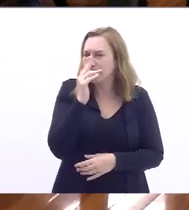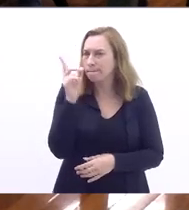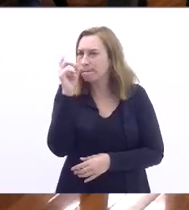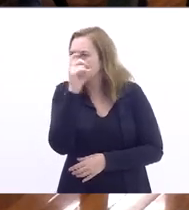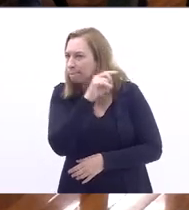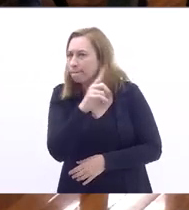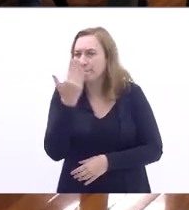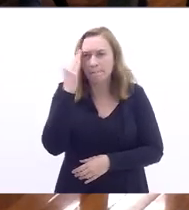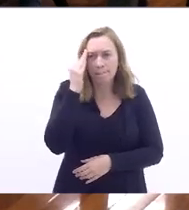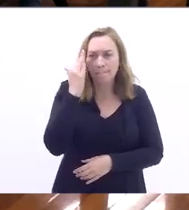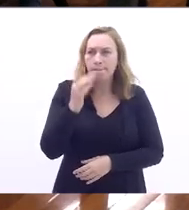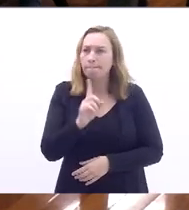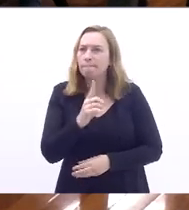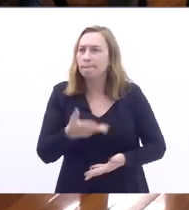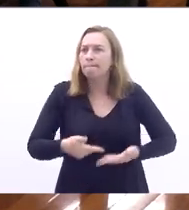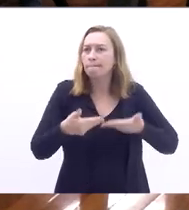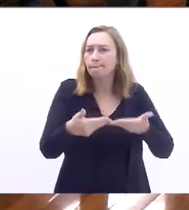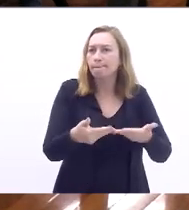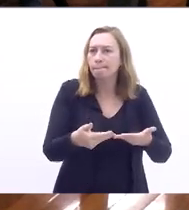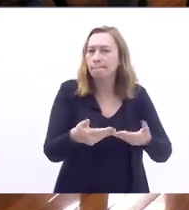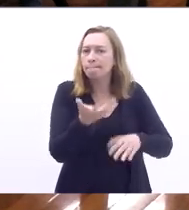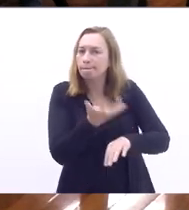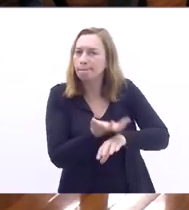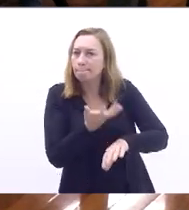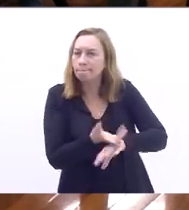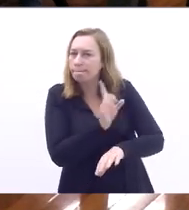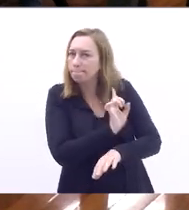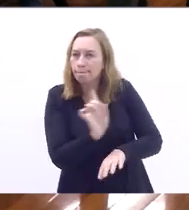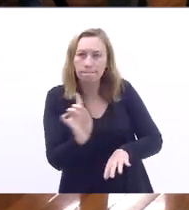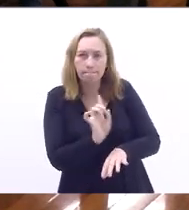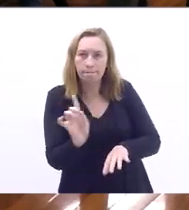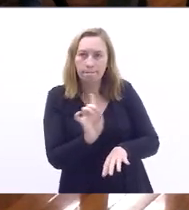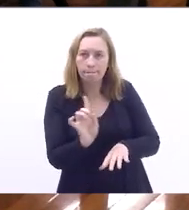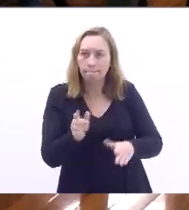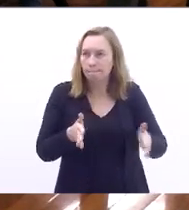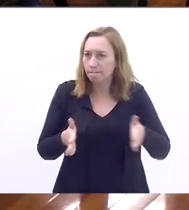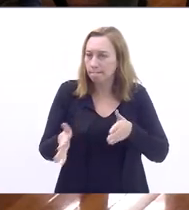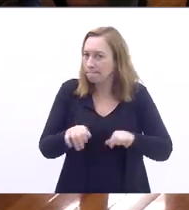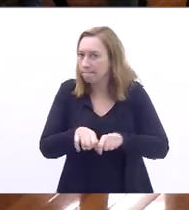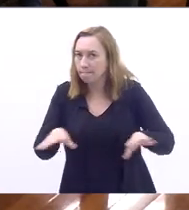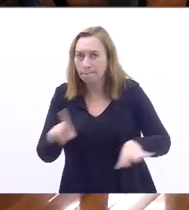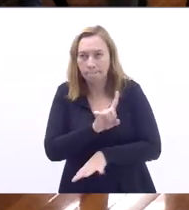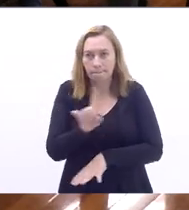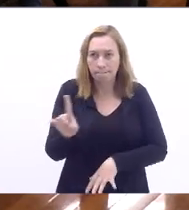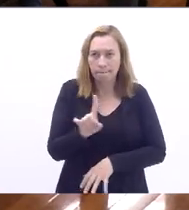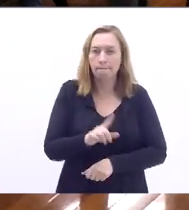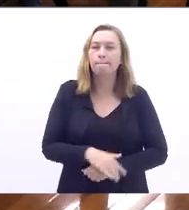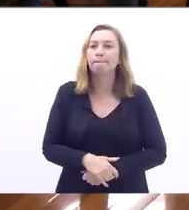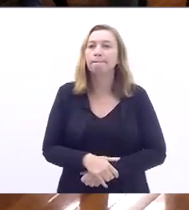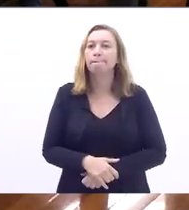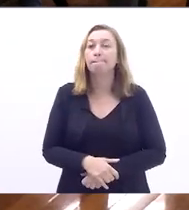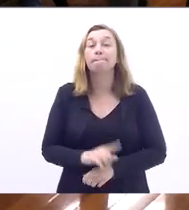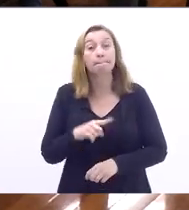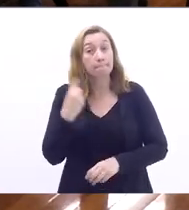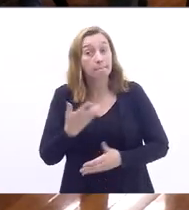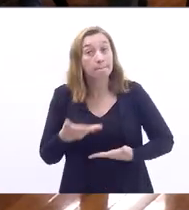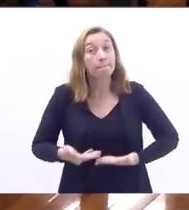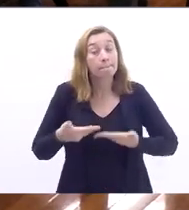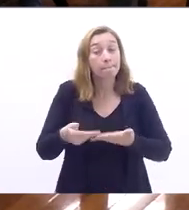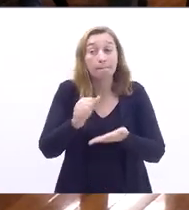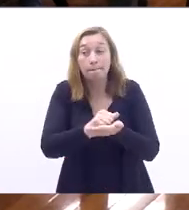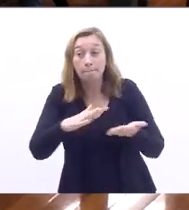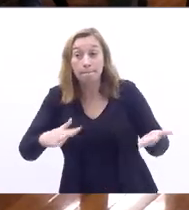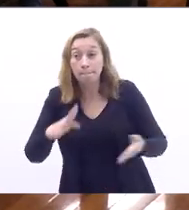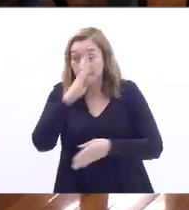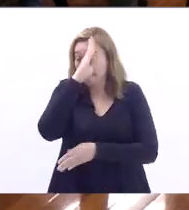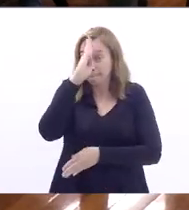tem dificuldade de entender nós não oferecemos disciplinas E durante o período de pandemia e nós oferecemos